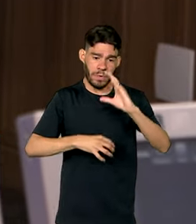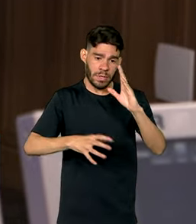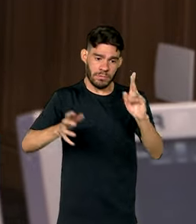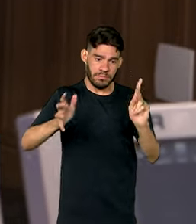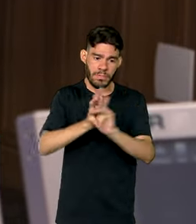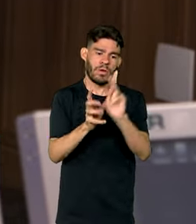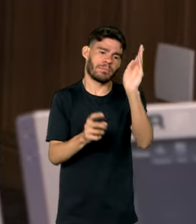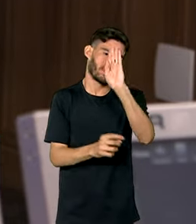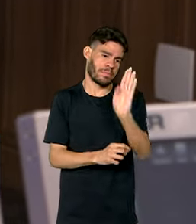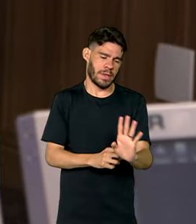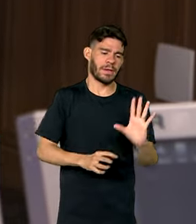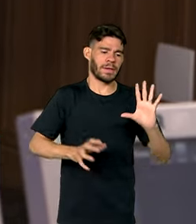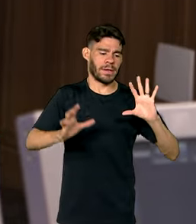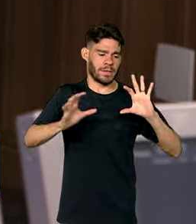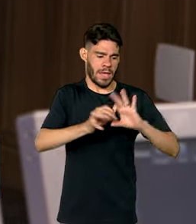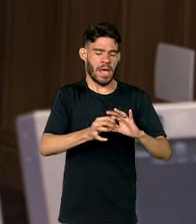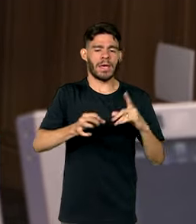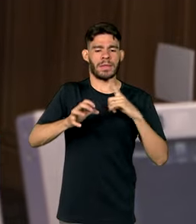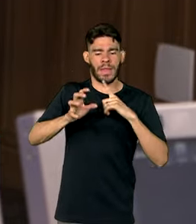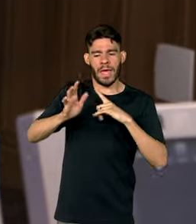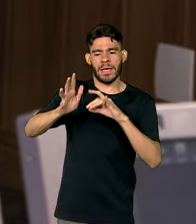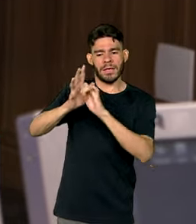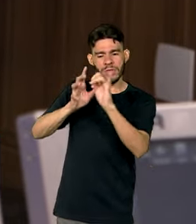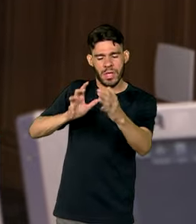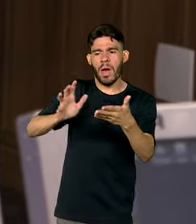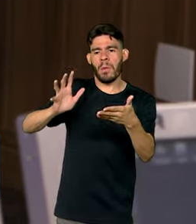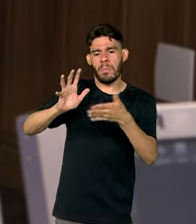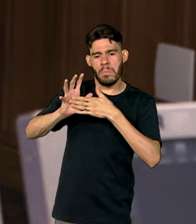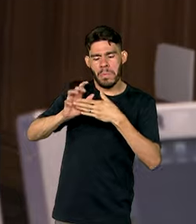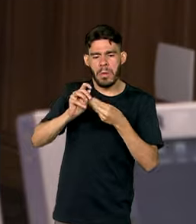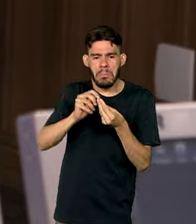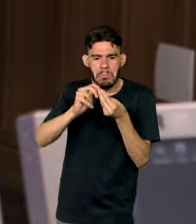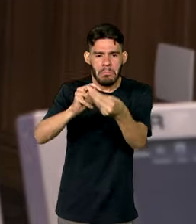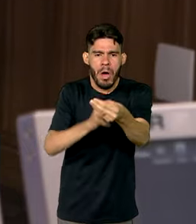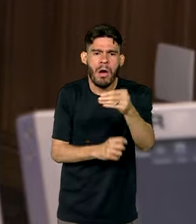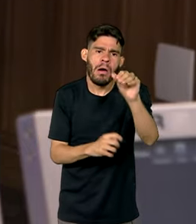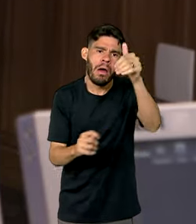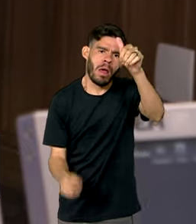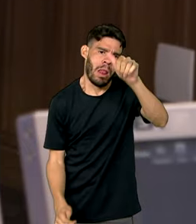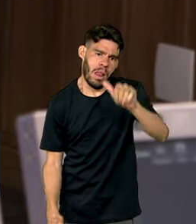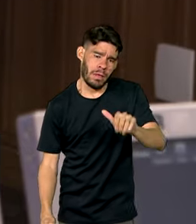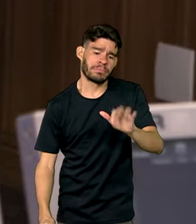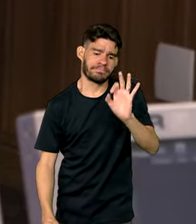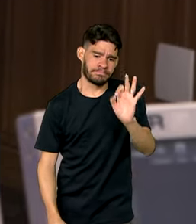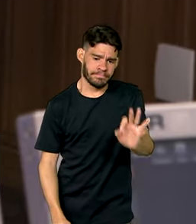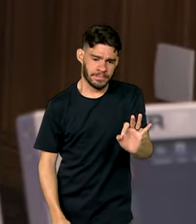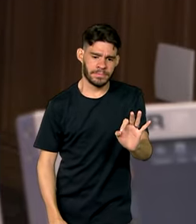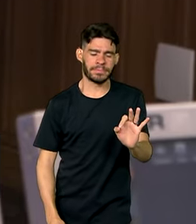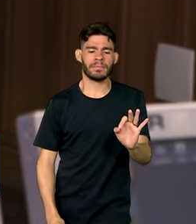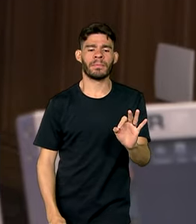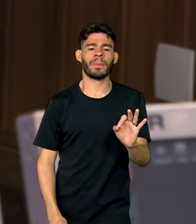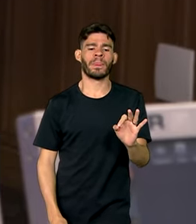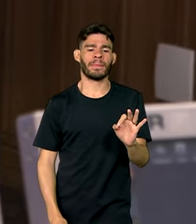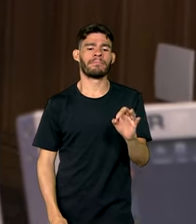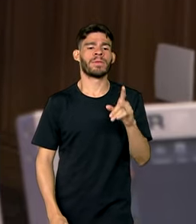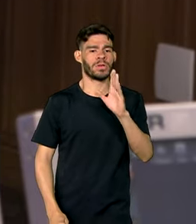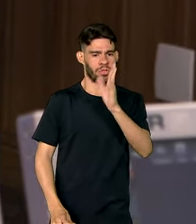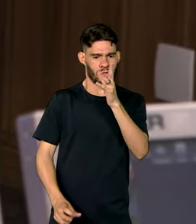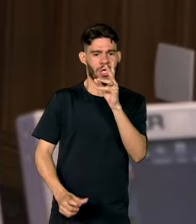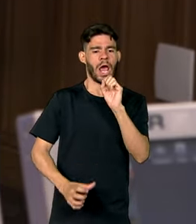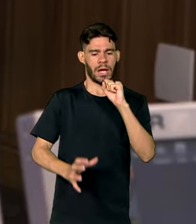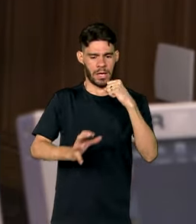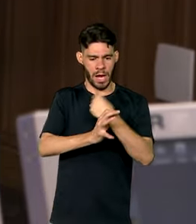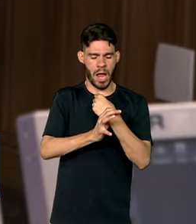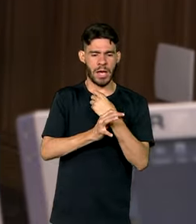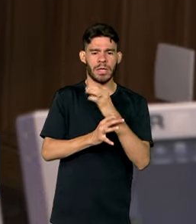Brasil conectarem Então a gente abre um edital elas mandam propostas isso é analisado enfim e aí já uma parte desse recurso já tá